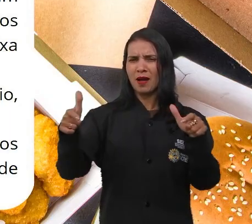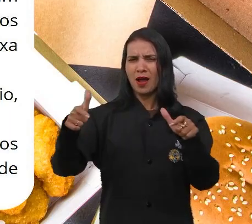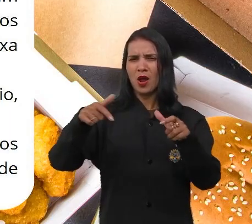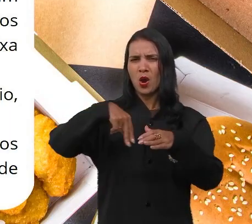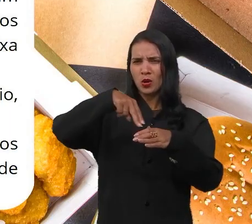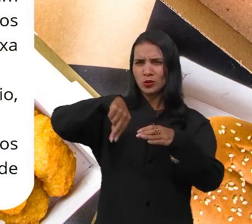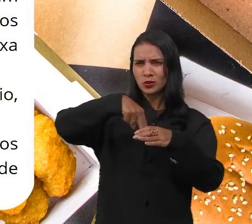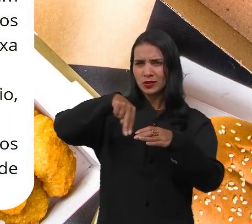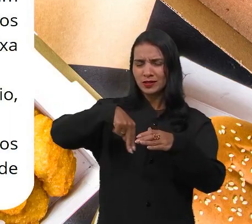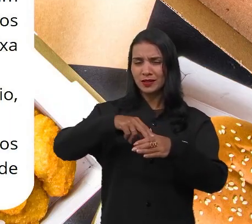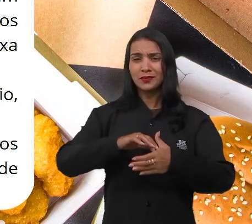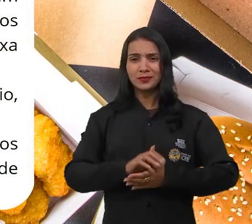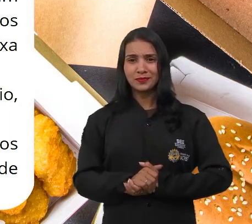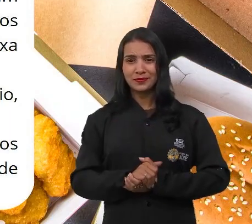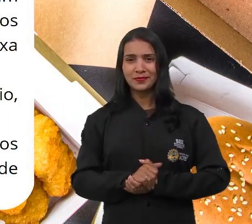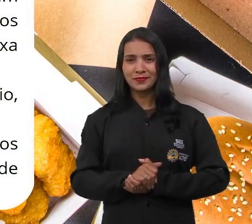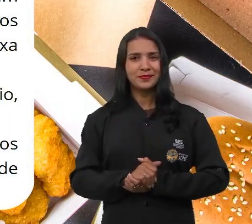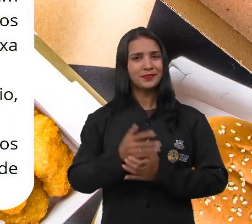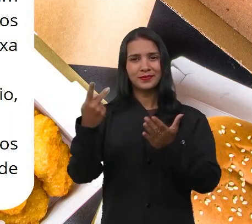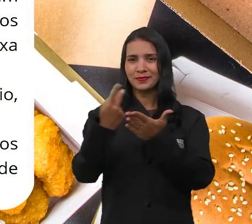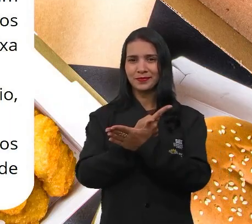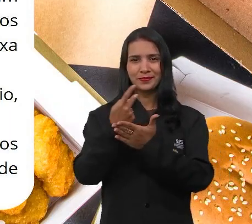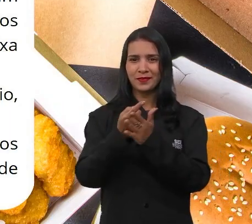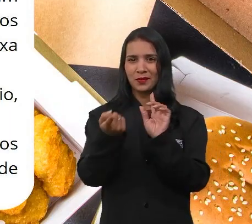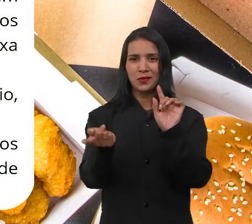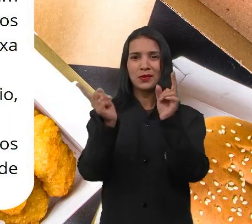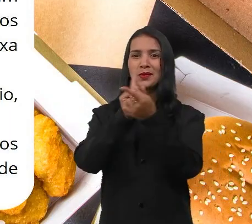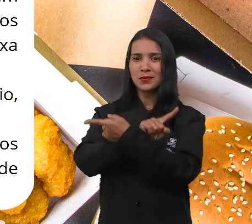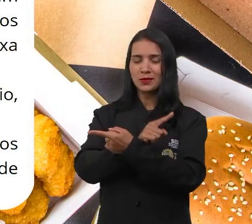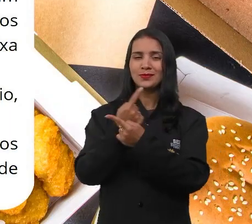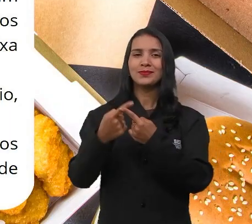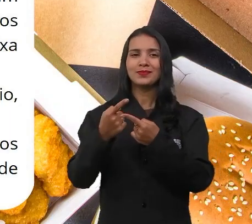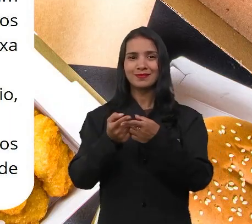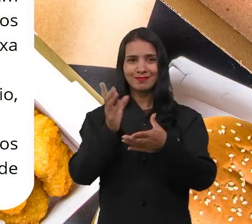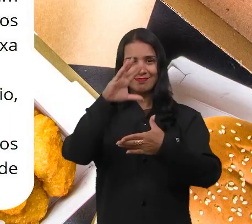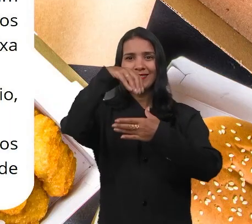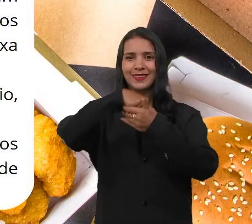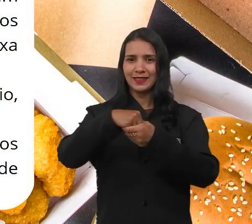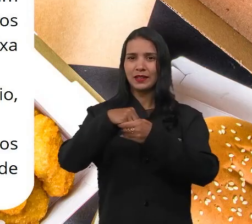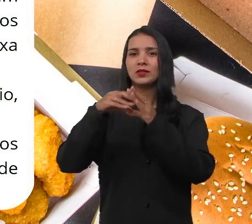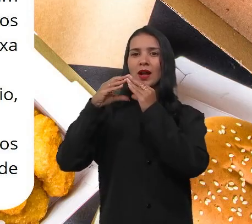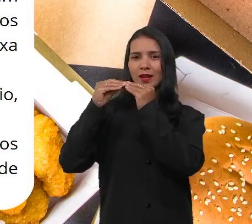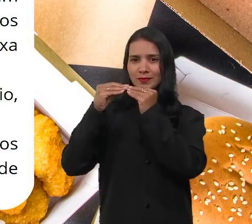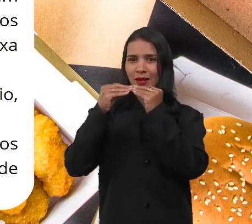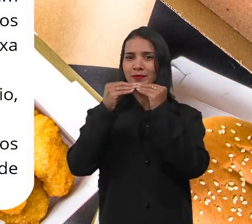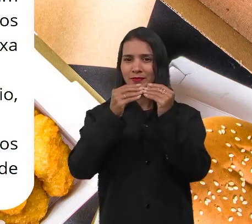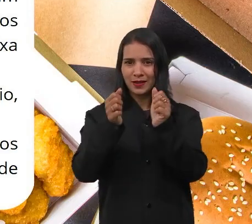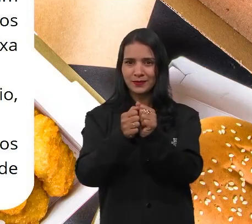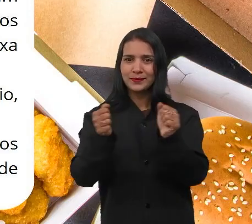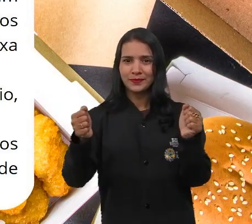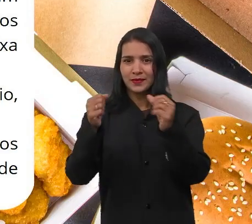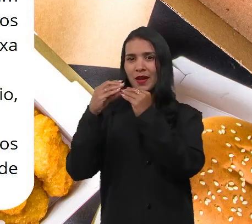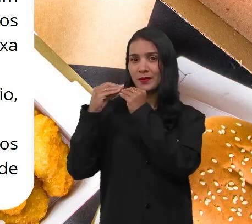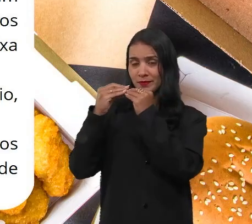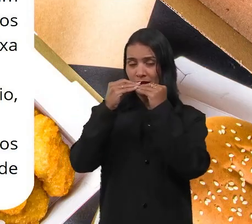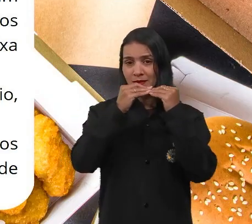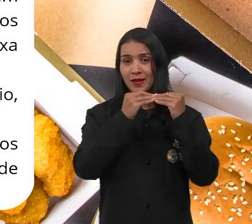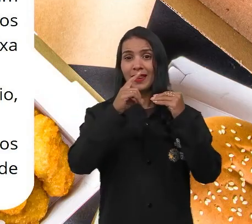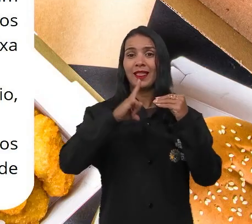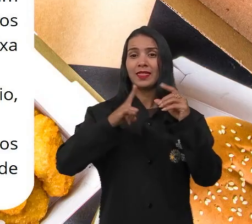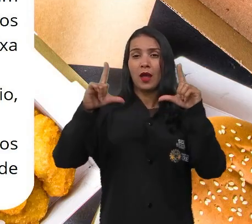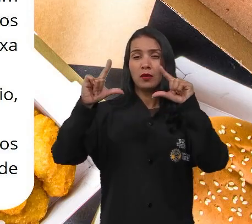oposto, né, gente? Eles possuem, sim, compostos tóxicos, né? E eles vão ter uma baixa